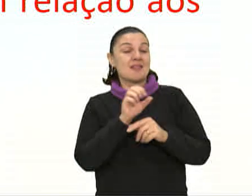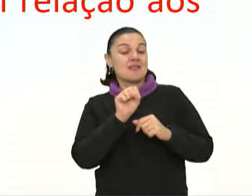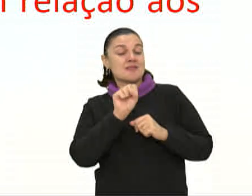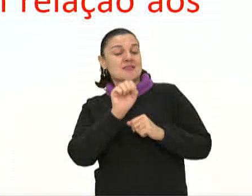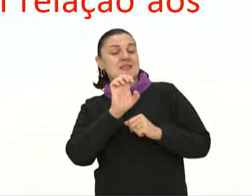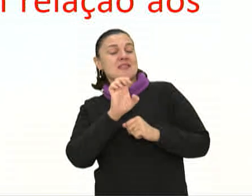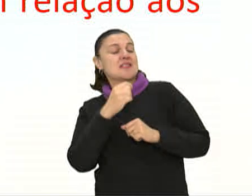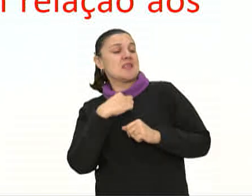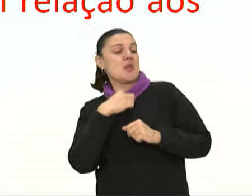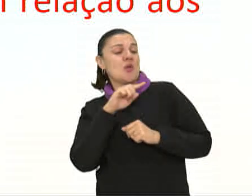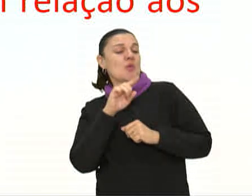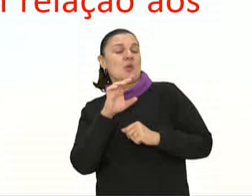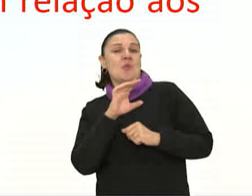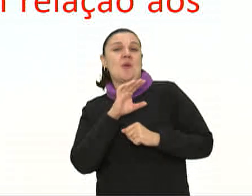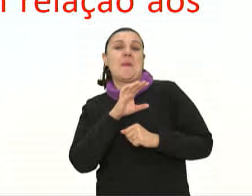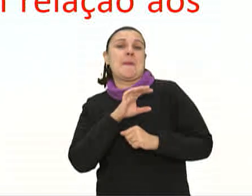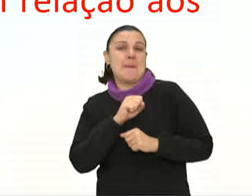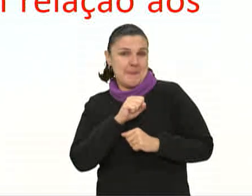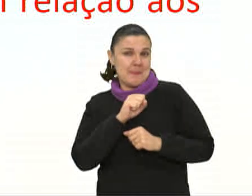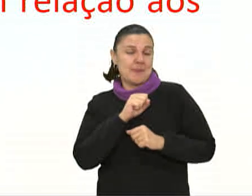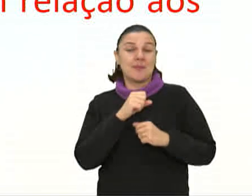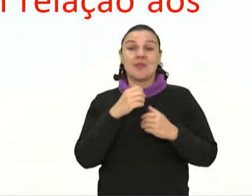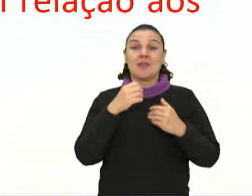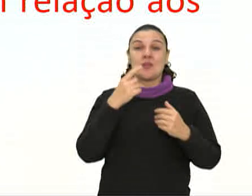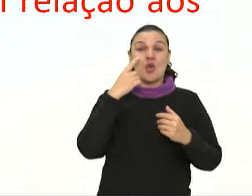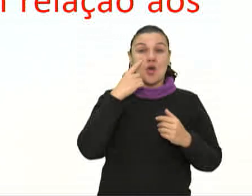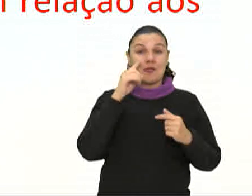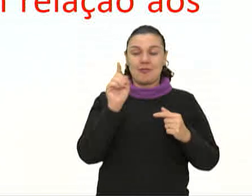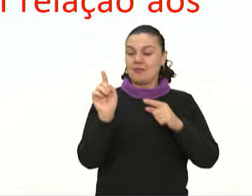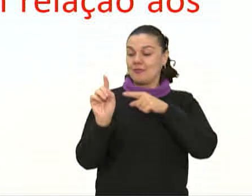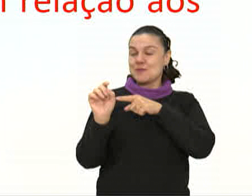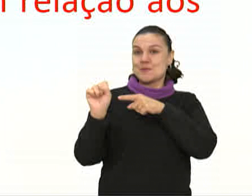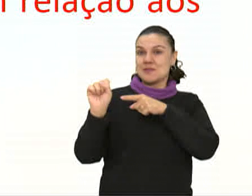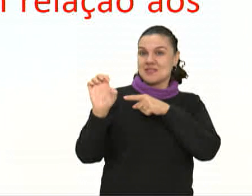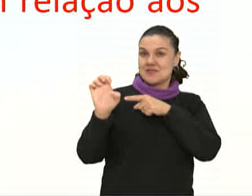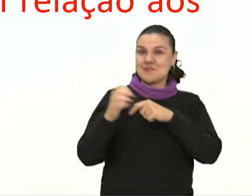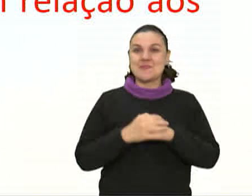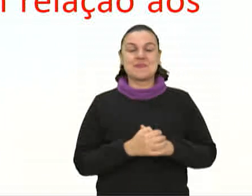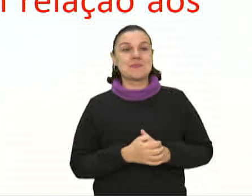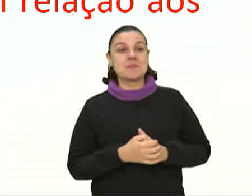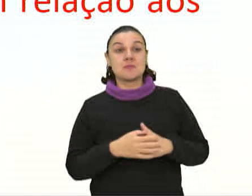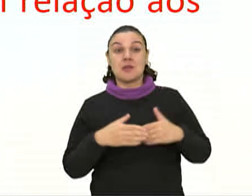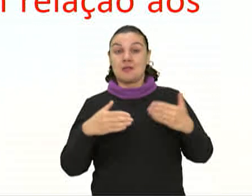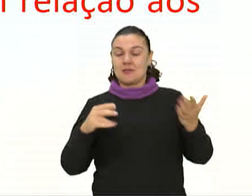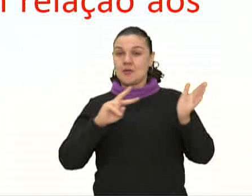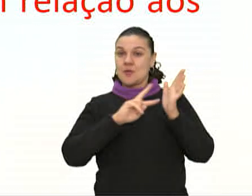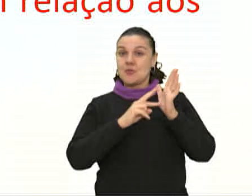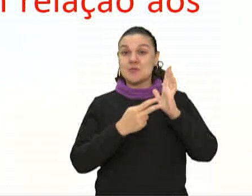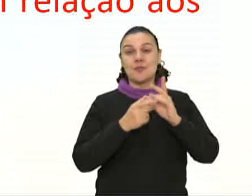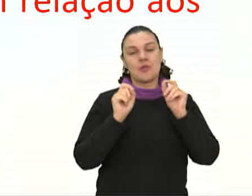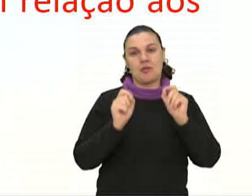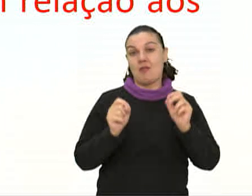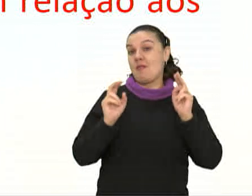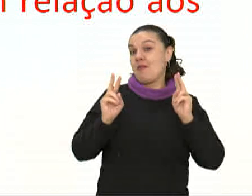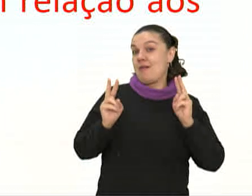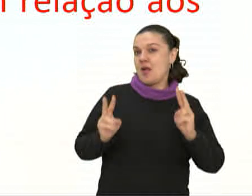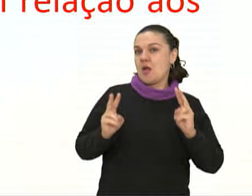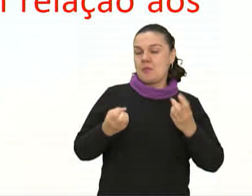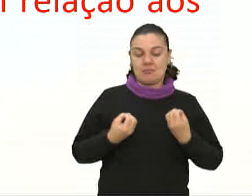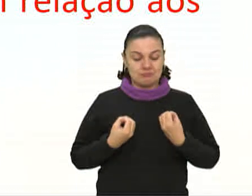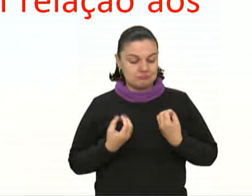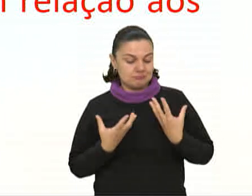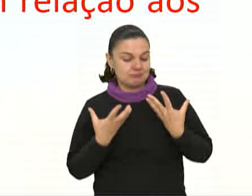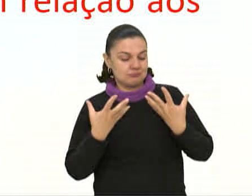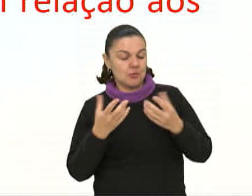eu não te amasse tanto assim. Perceberam que tem a partícula se? Então, ou seja, mesmo expressam